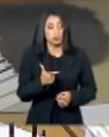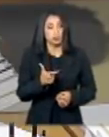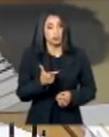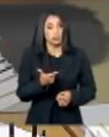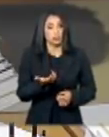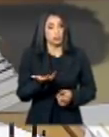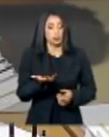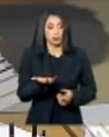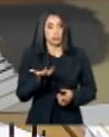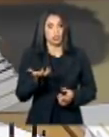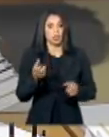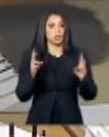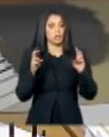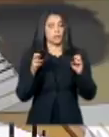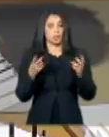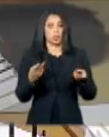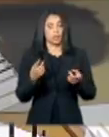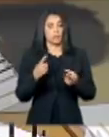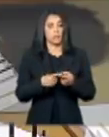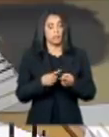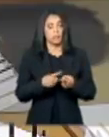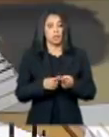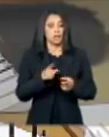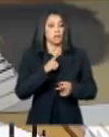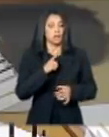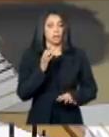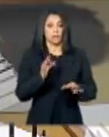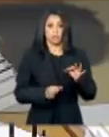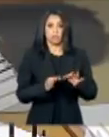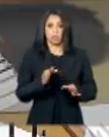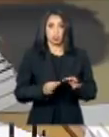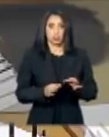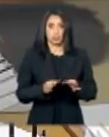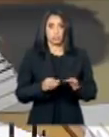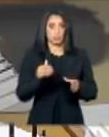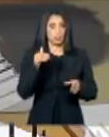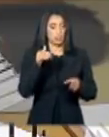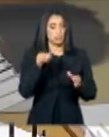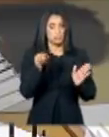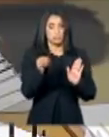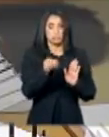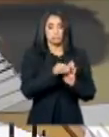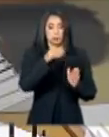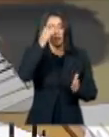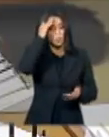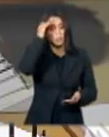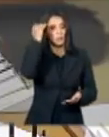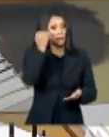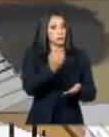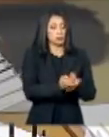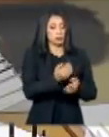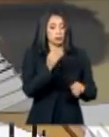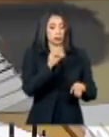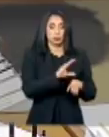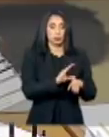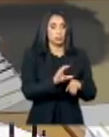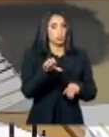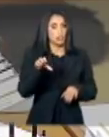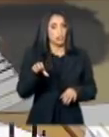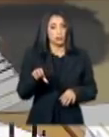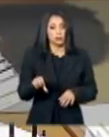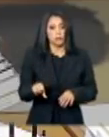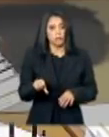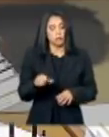a matéria que tinha situação jurídica devidamente constituída há nove anos é